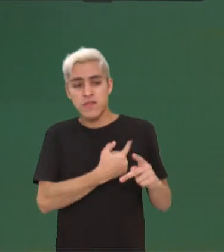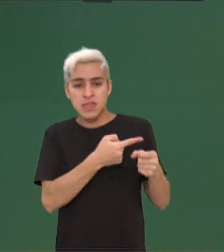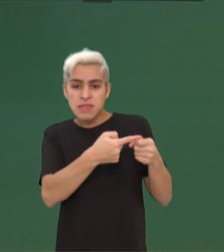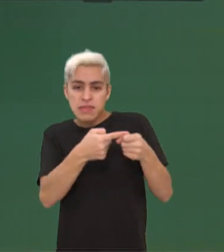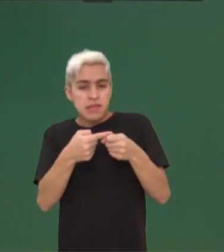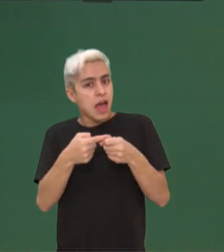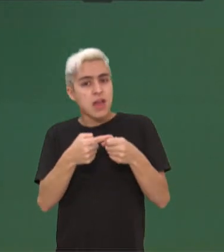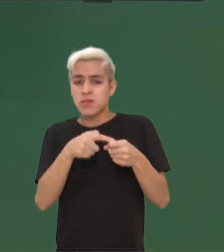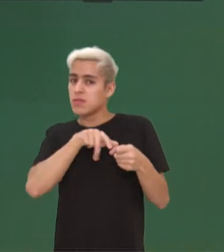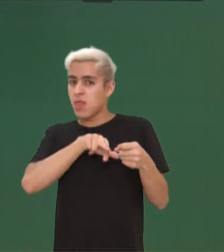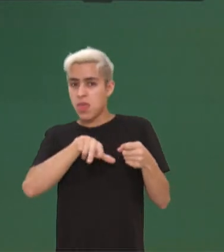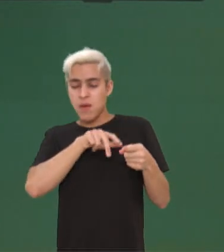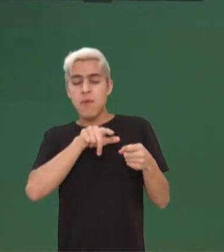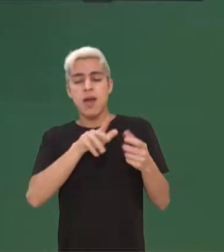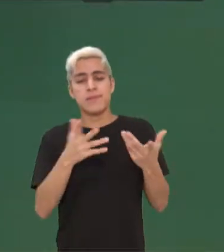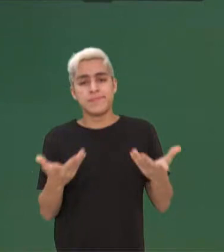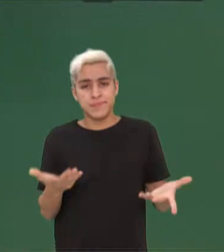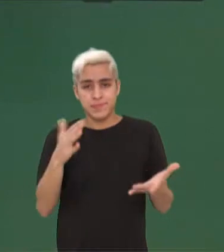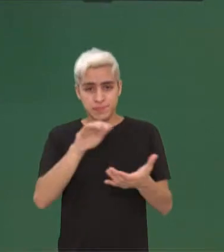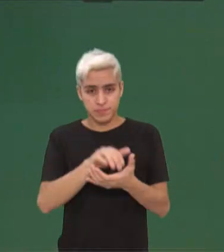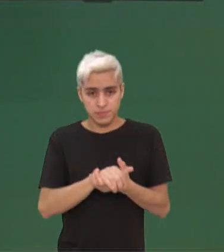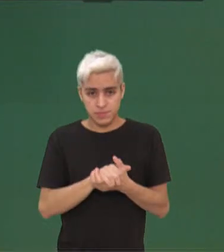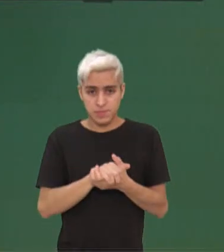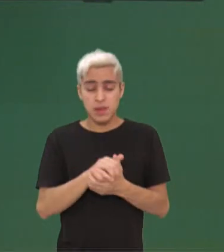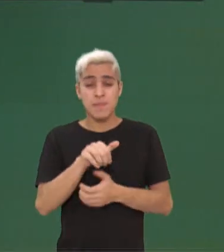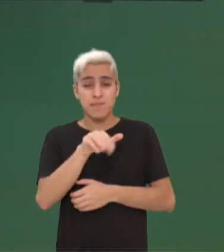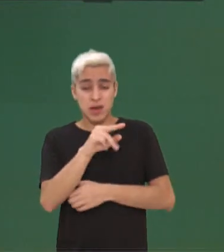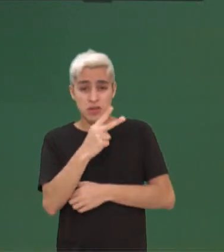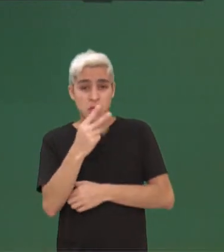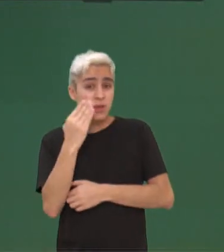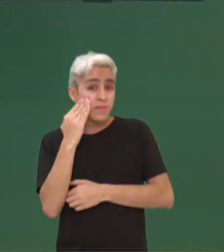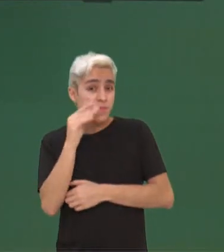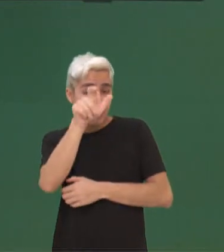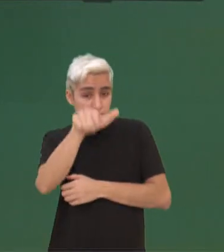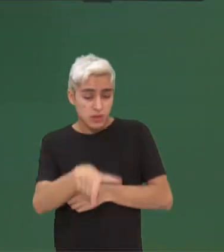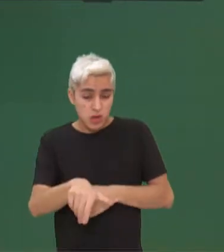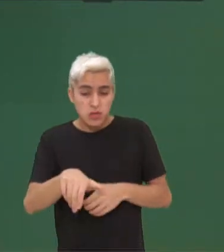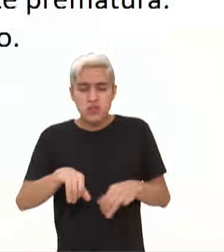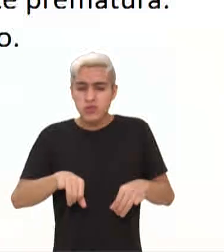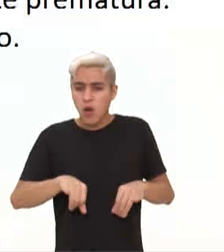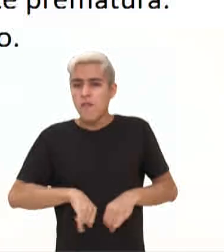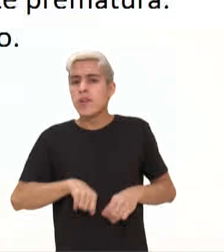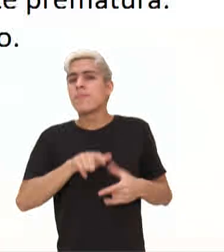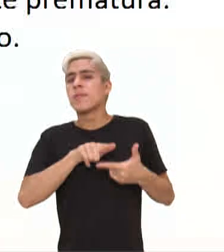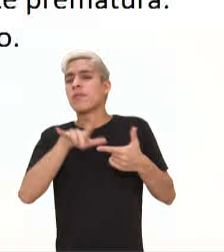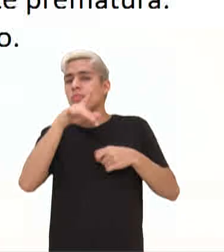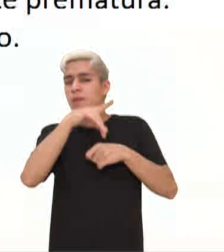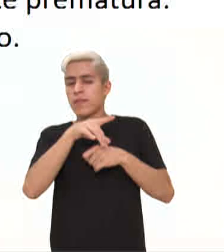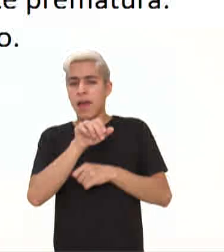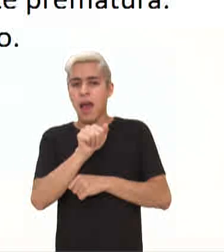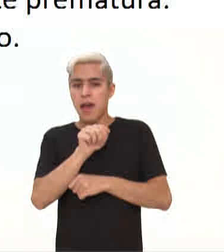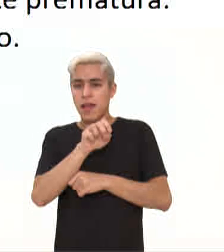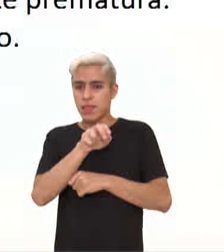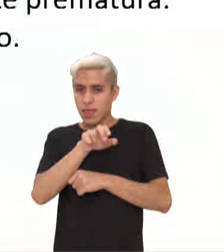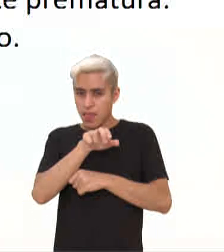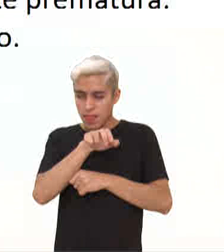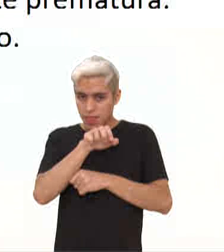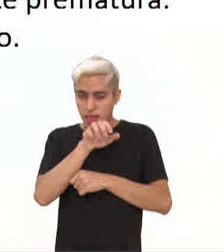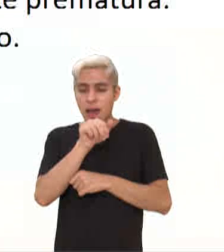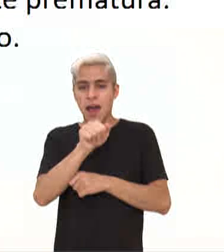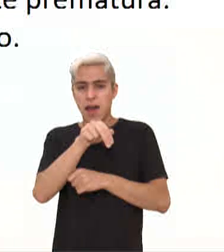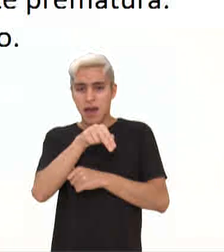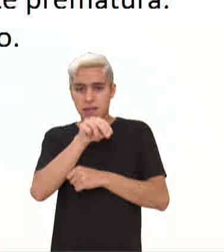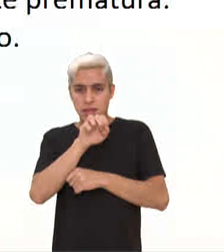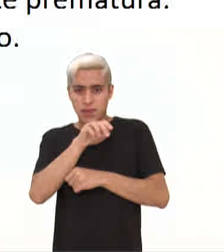urbana, neste caso aqui. Mais de 2 bilhões de pessoas sofrem de anemia e outros 2 bilhões ali de